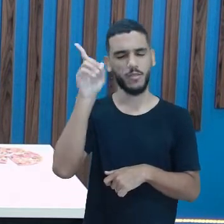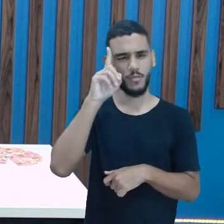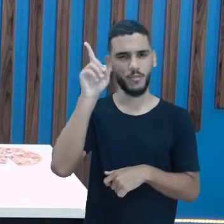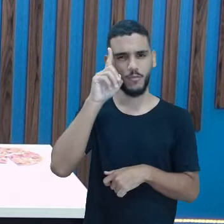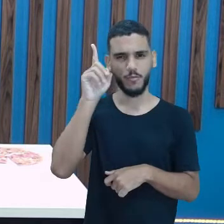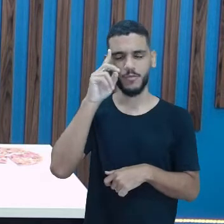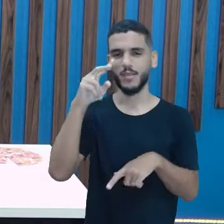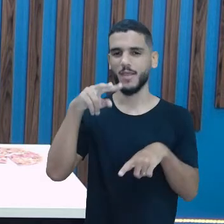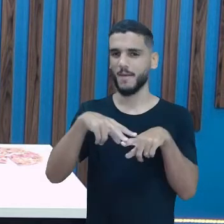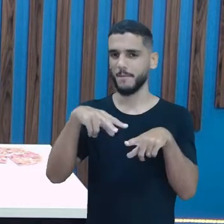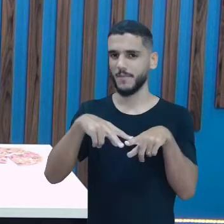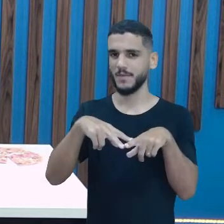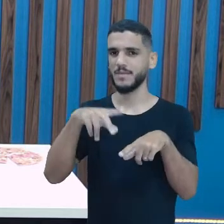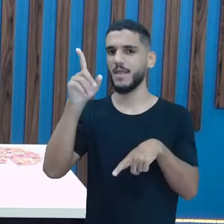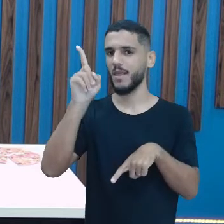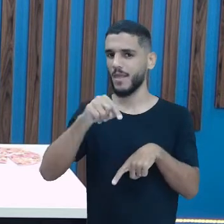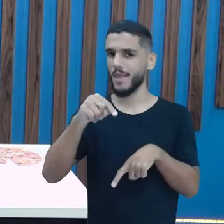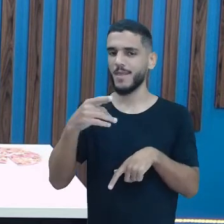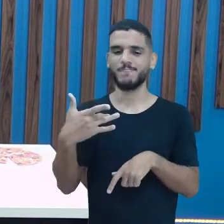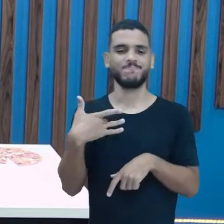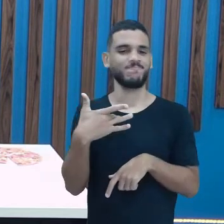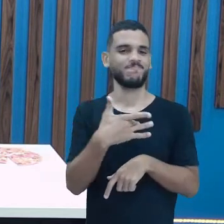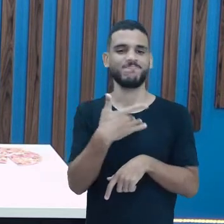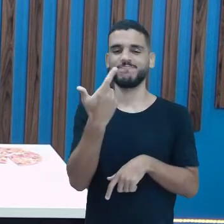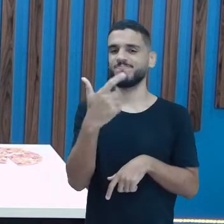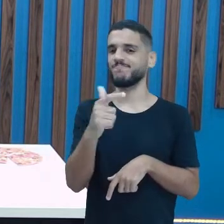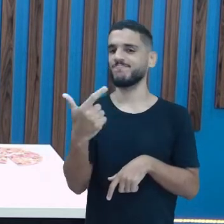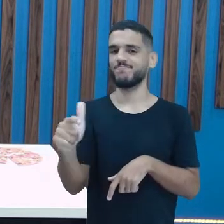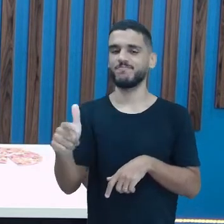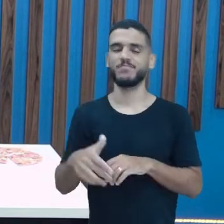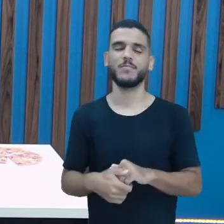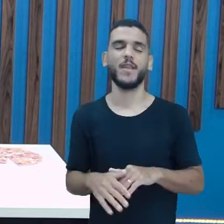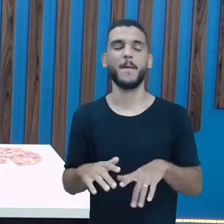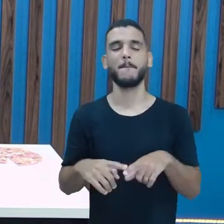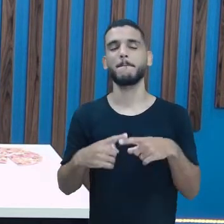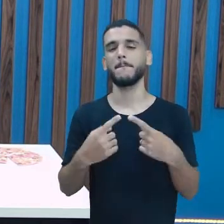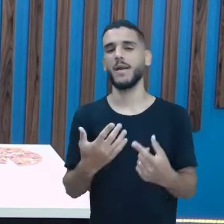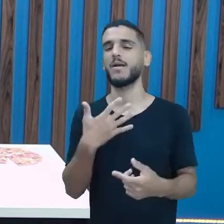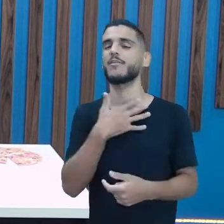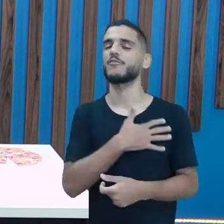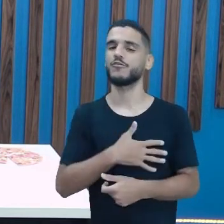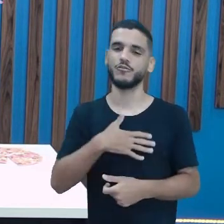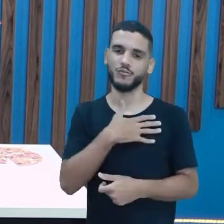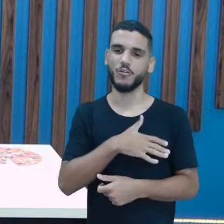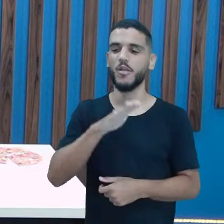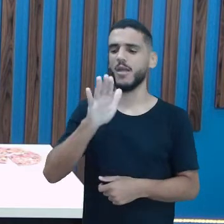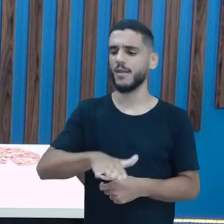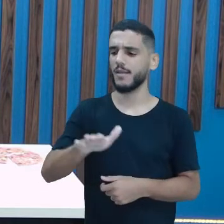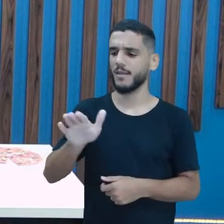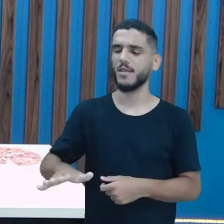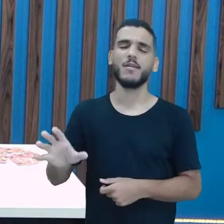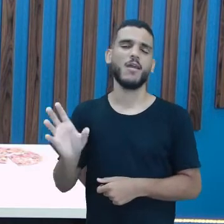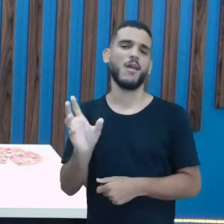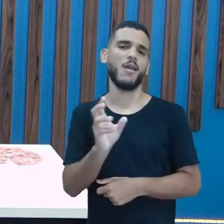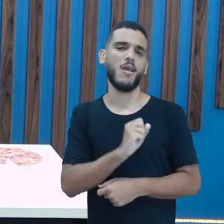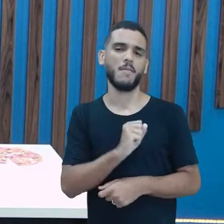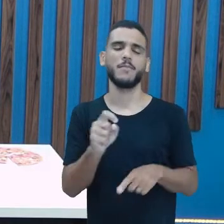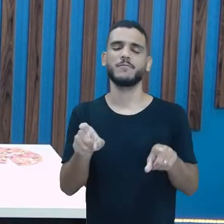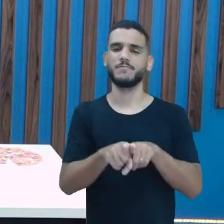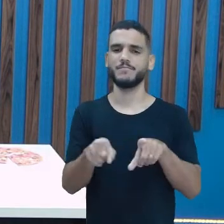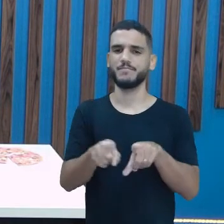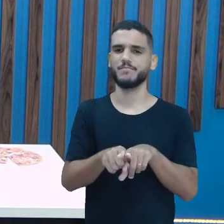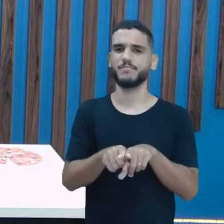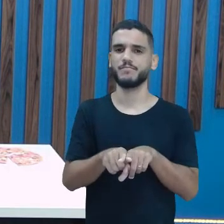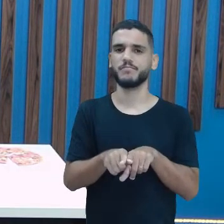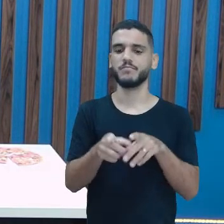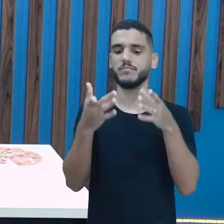divisão. Mas uma pizza, que é um alimento super gostoso, que muitas pessoas gostam, né? As crianças também gostam muito. Mas fica